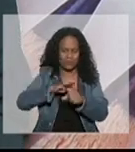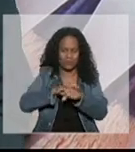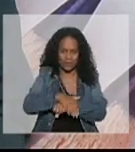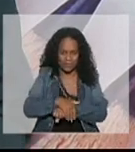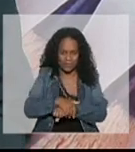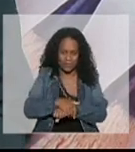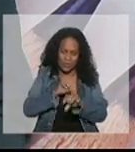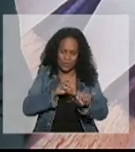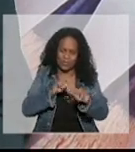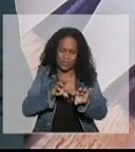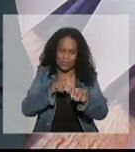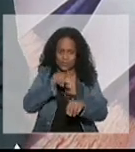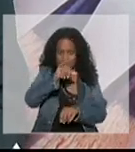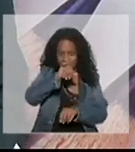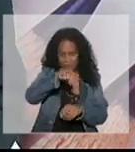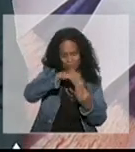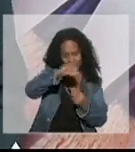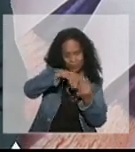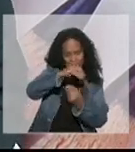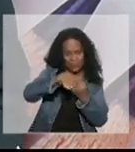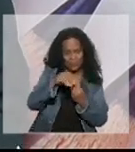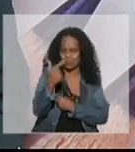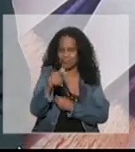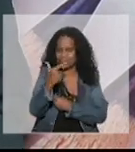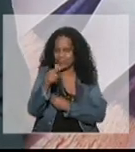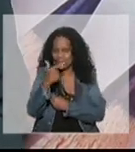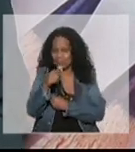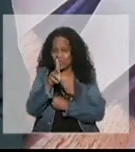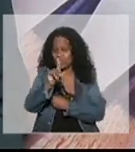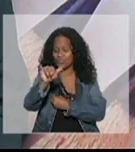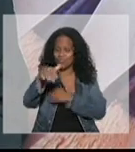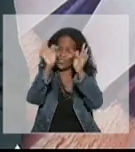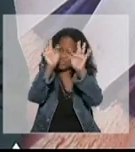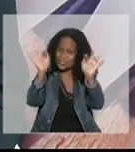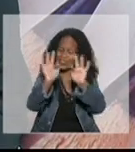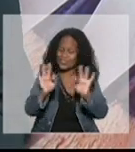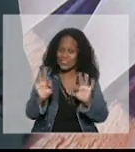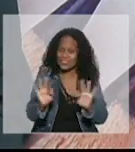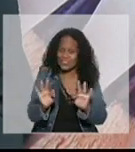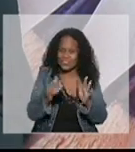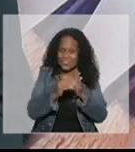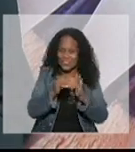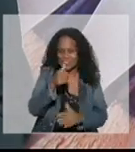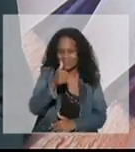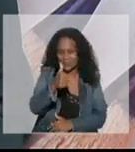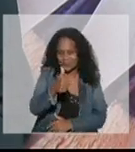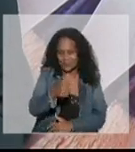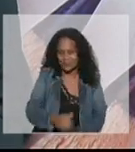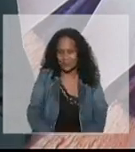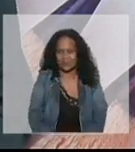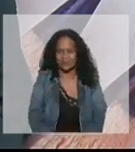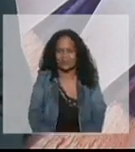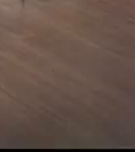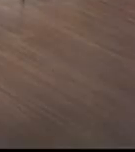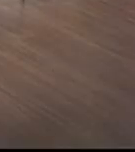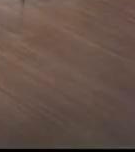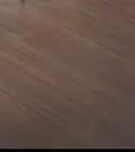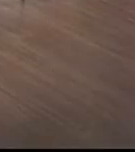tem mais às 9 horas da noite. Educação, se você não se envolver, não rola. Dias felizes, paz do eu e até lá.